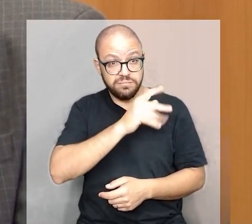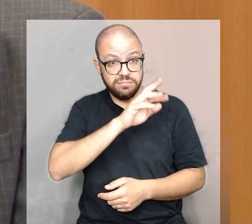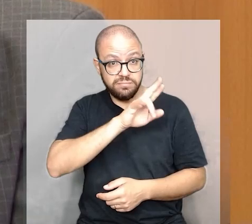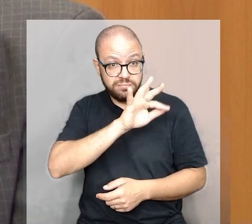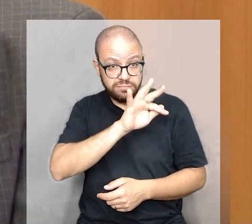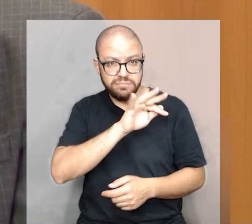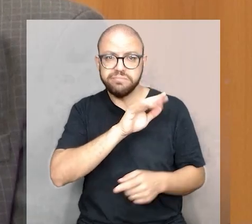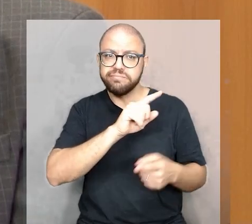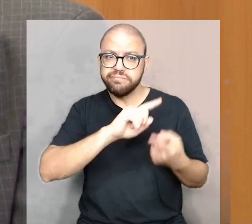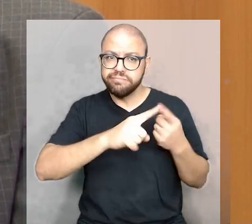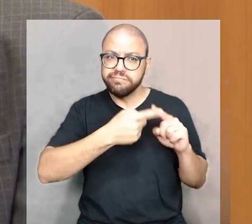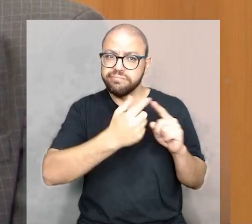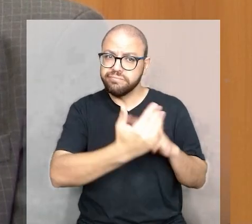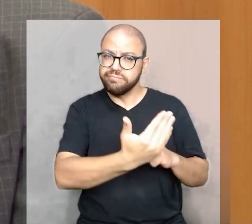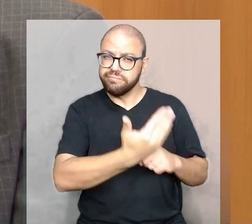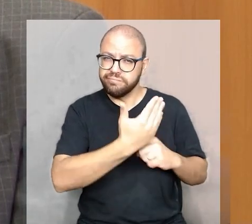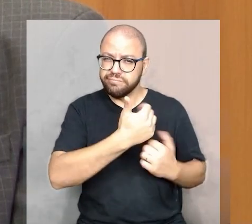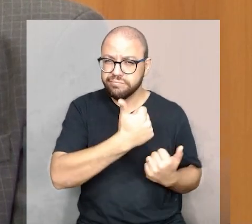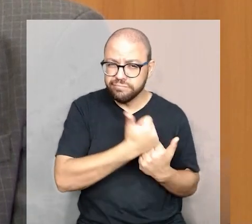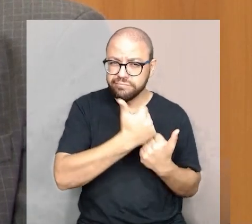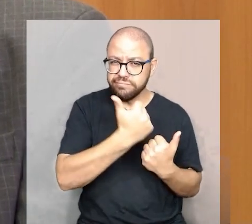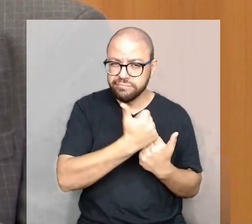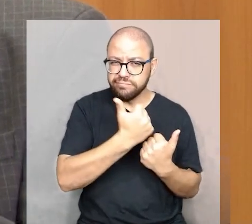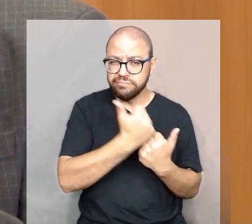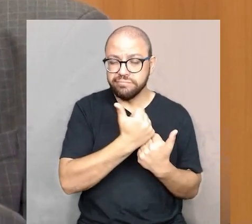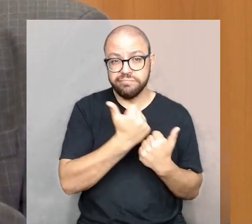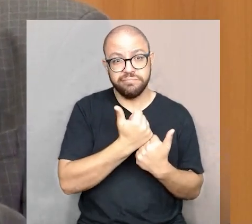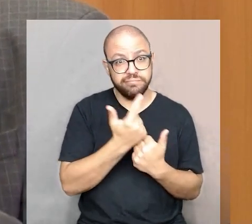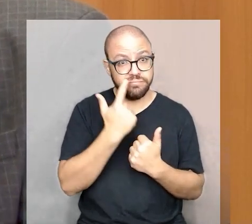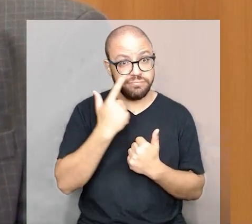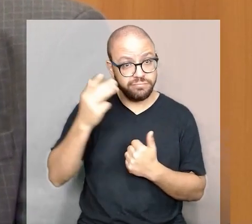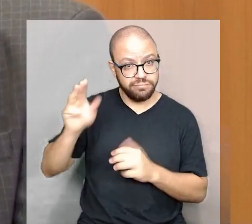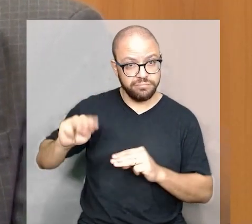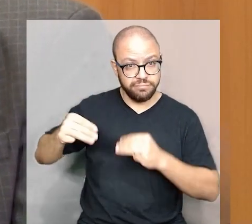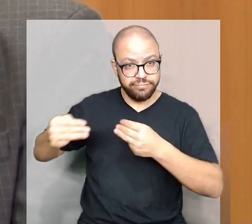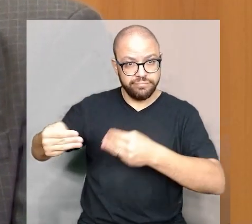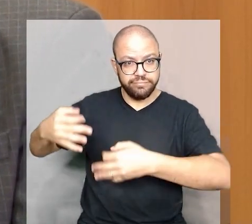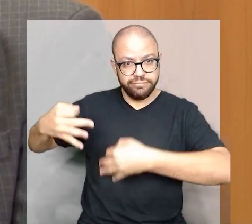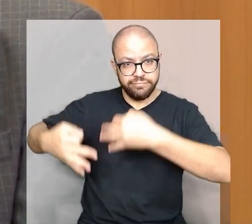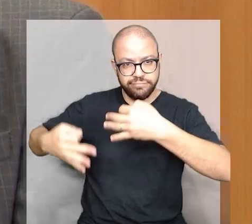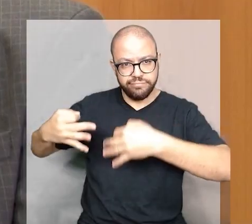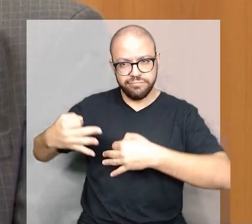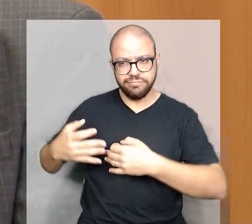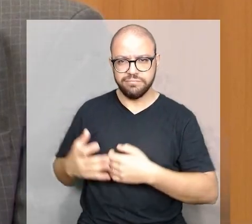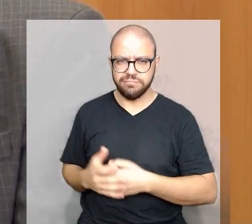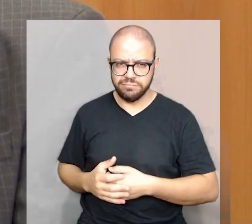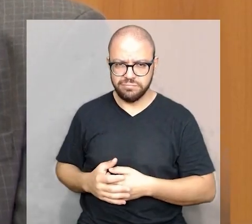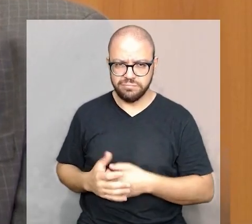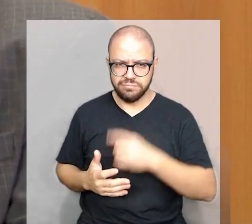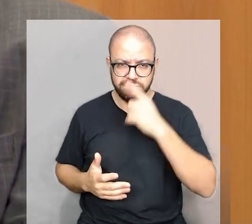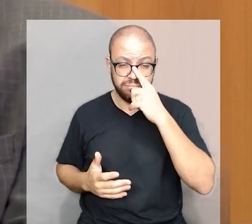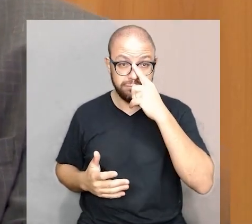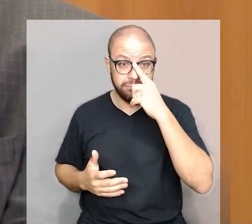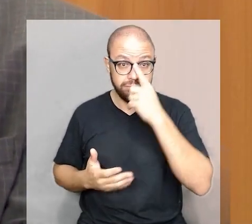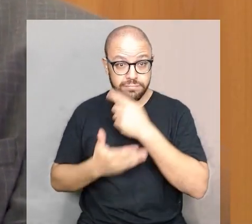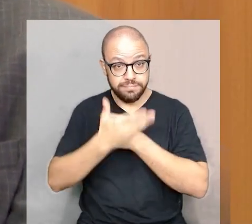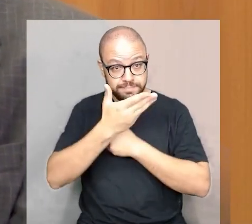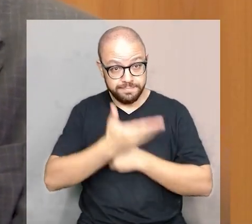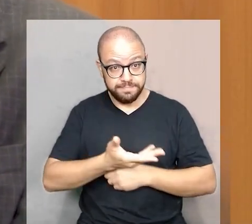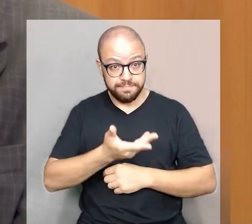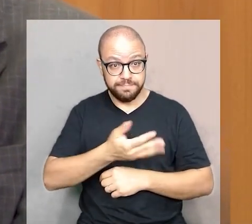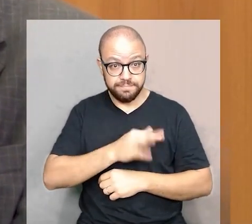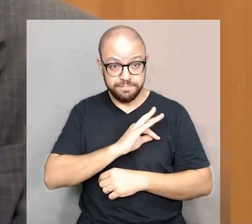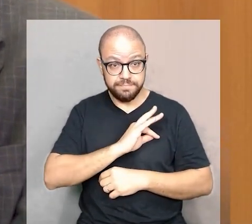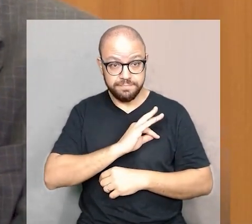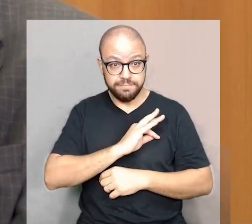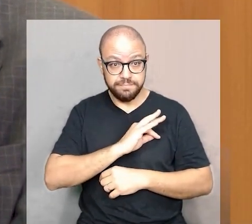um parceiro muito forte nessa atuação do combate ao trabalho escravo, né? Então, a gente vem mostrando ao Ministério da Justiça que essa